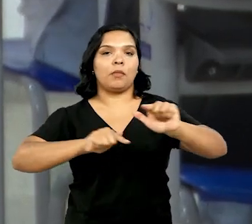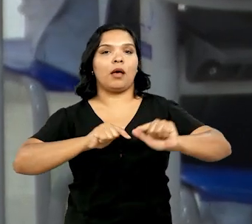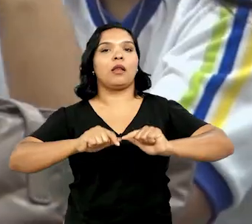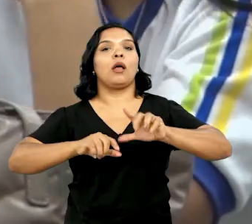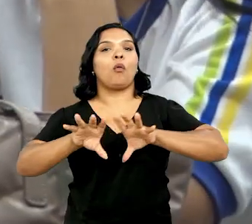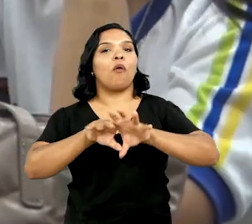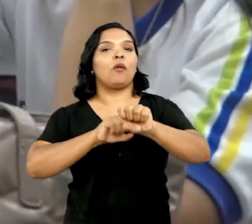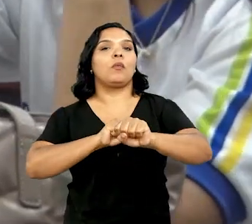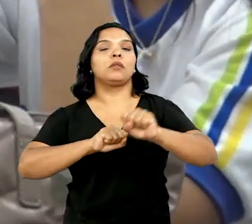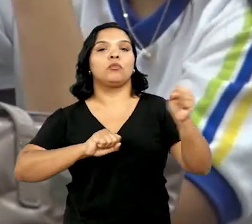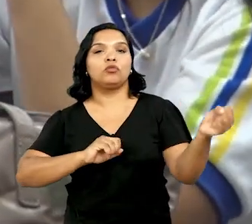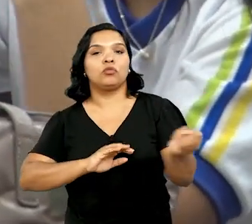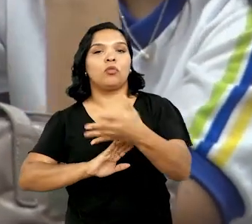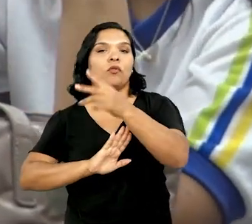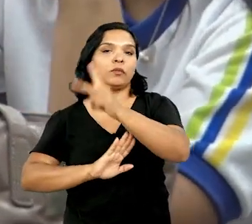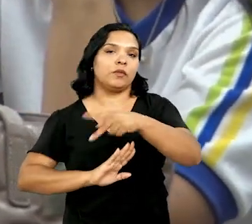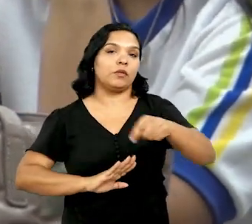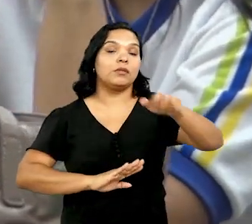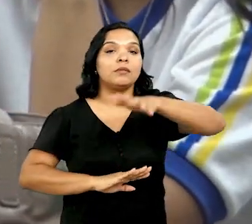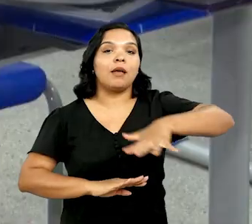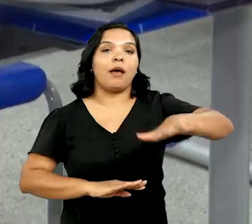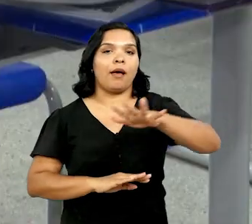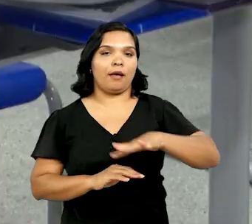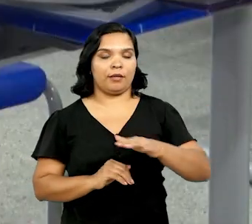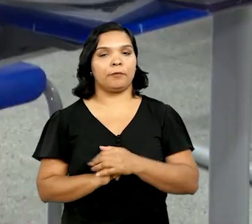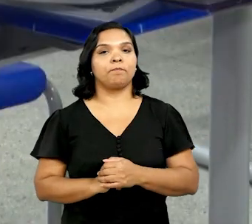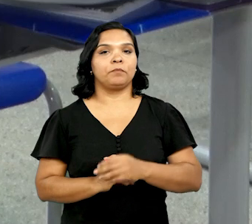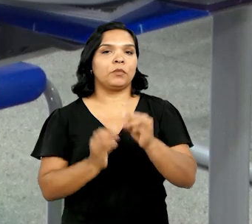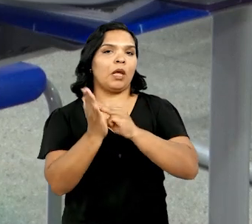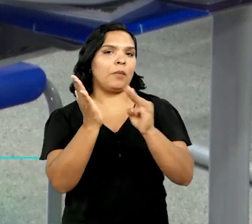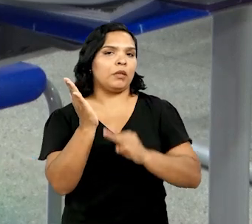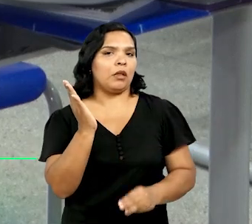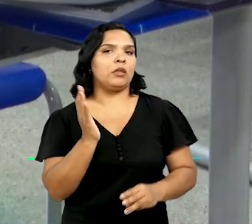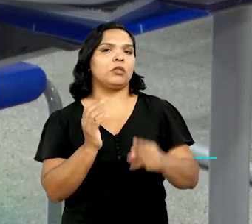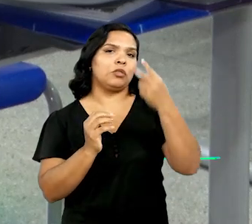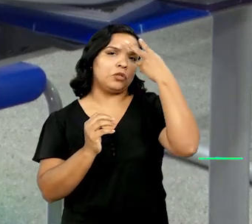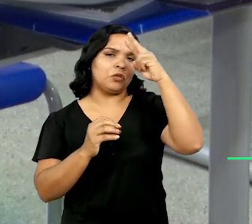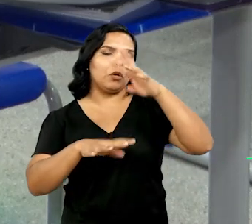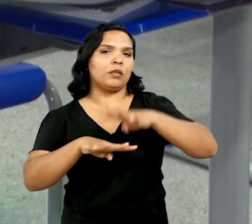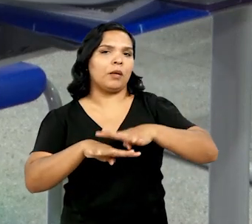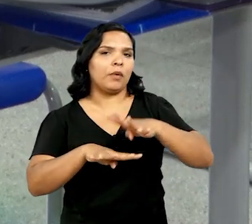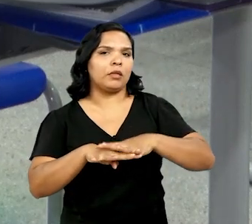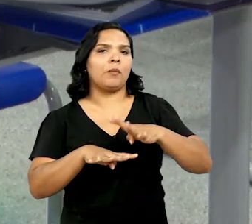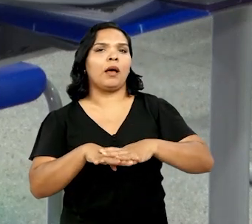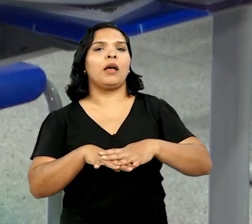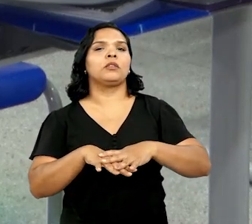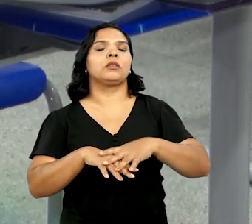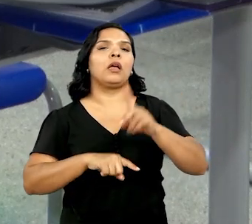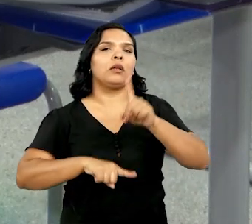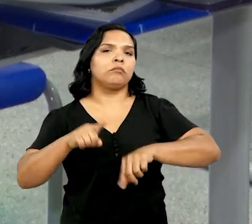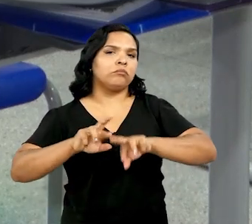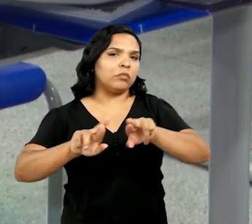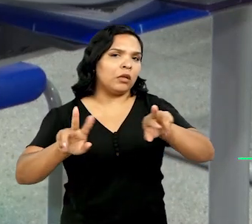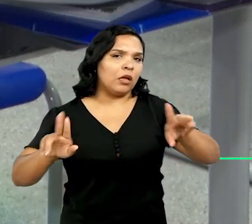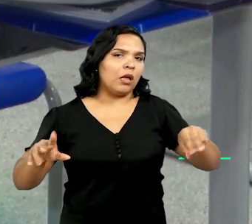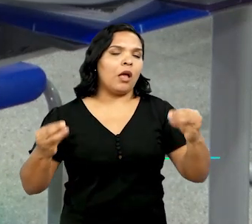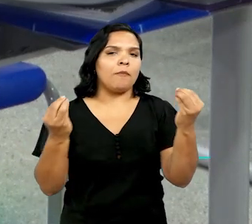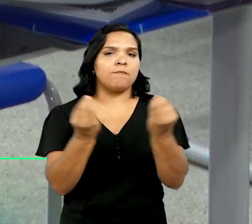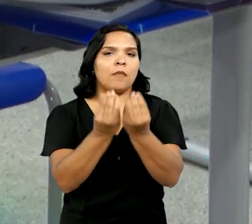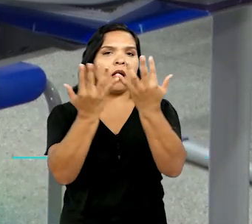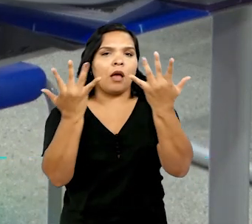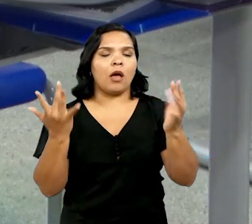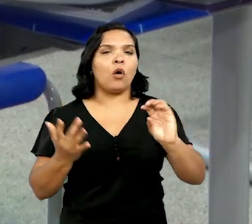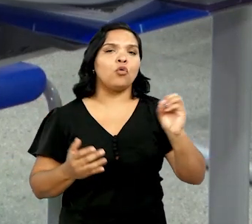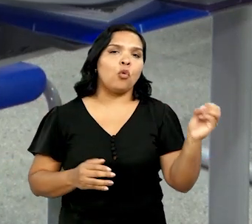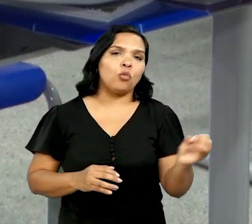com a formação de novos professores na área. Então, várias metodologias como História da Matemática, vários recursos como esse, mágicas